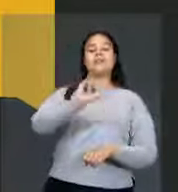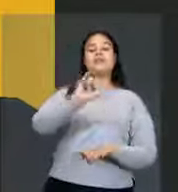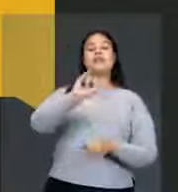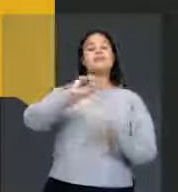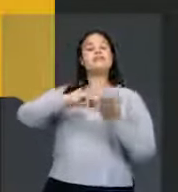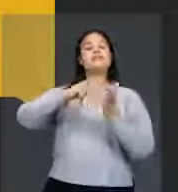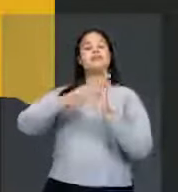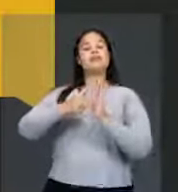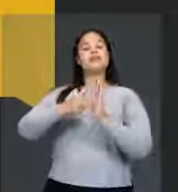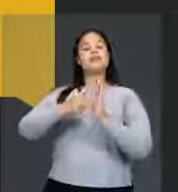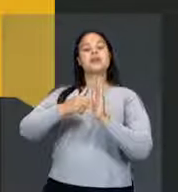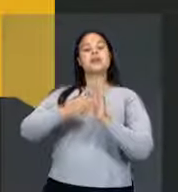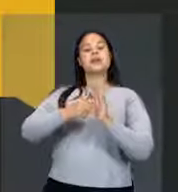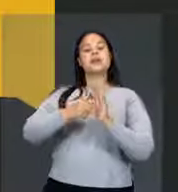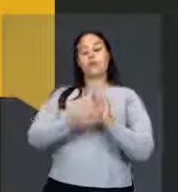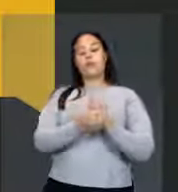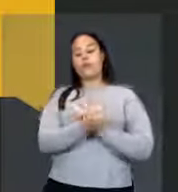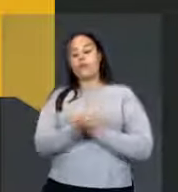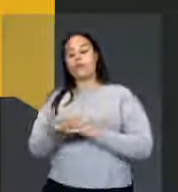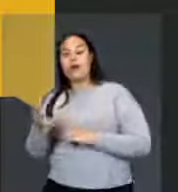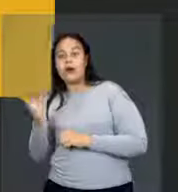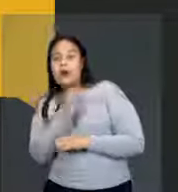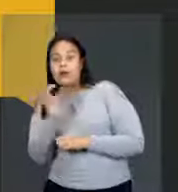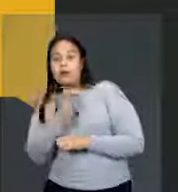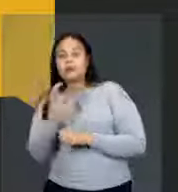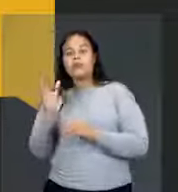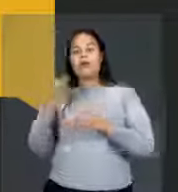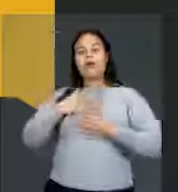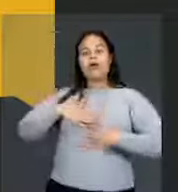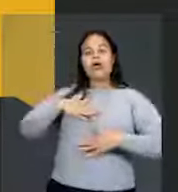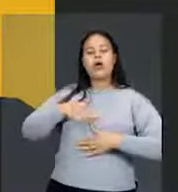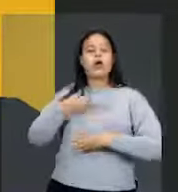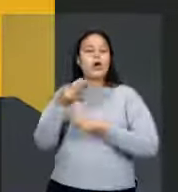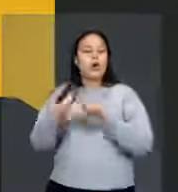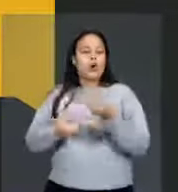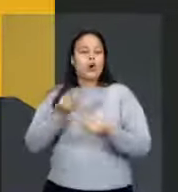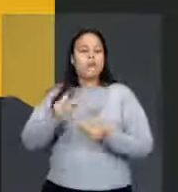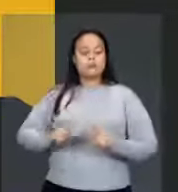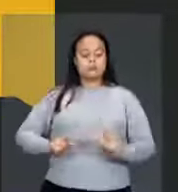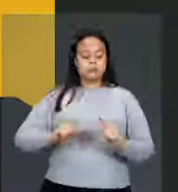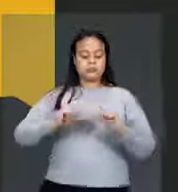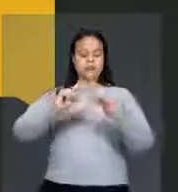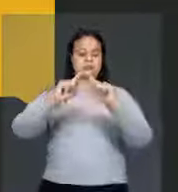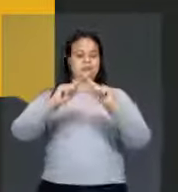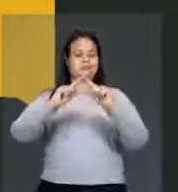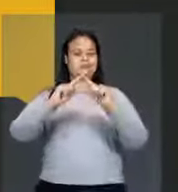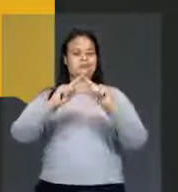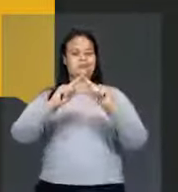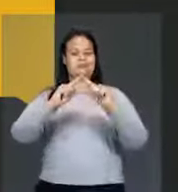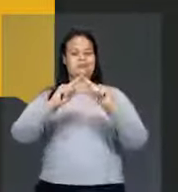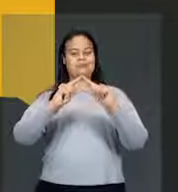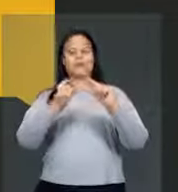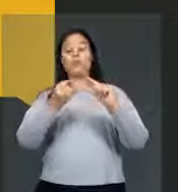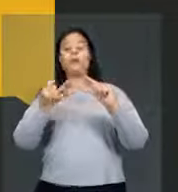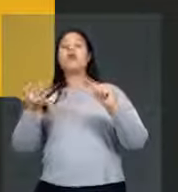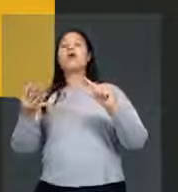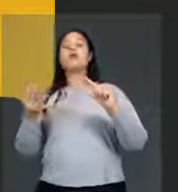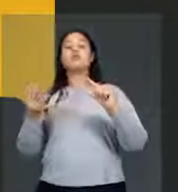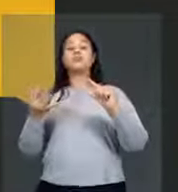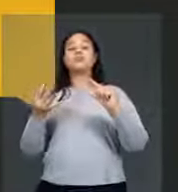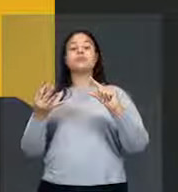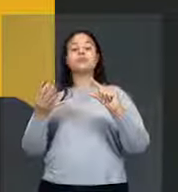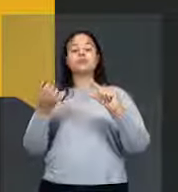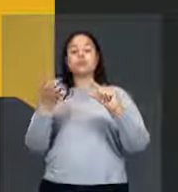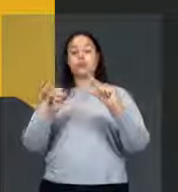elétrica. Q ou delta Q representa a quantidade de carga elétrica que